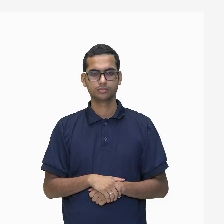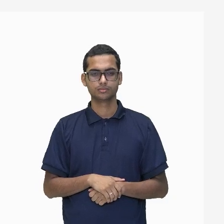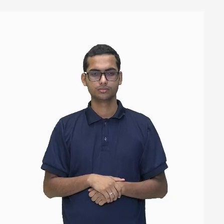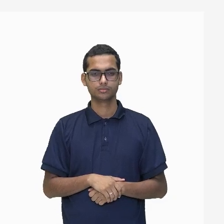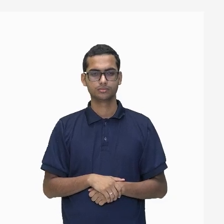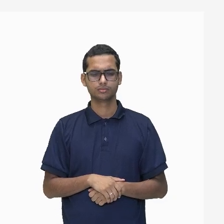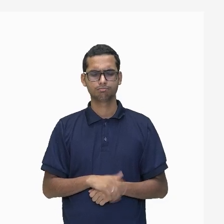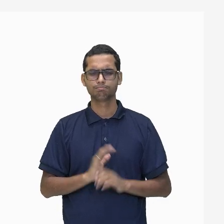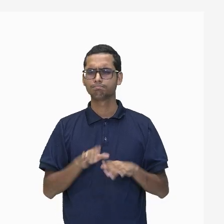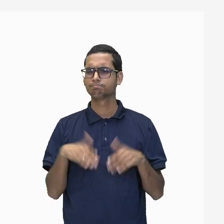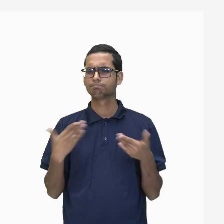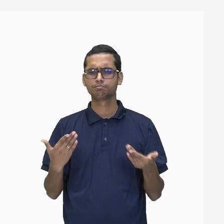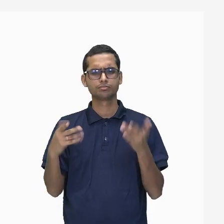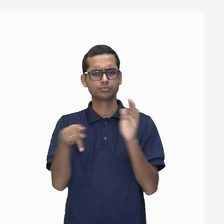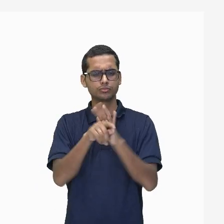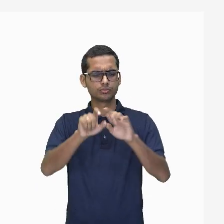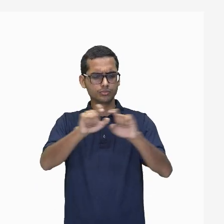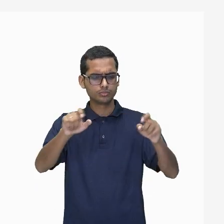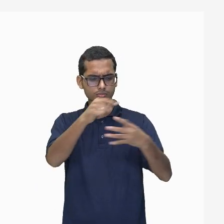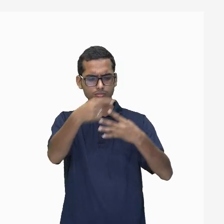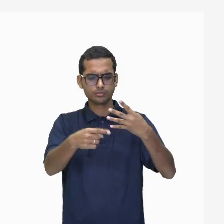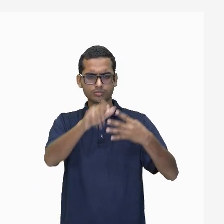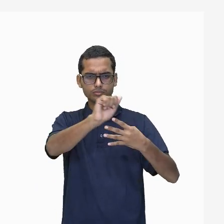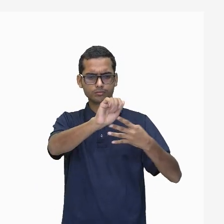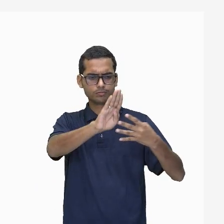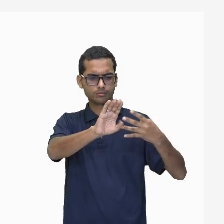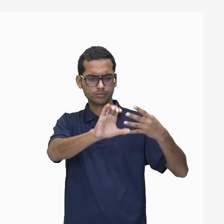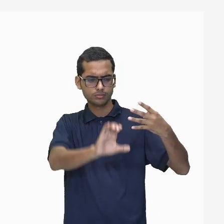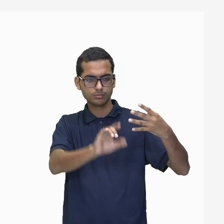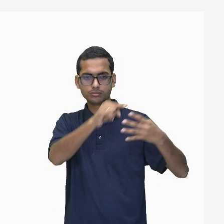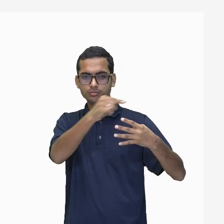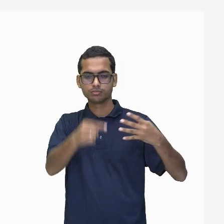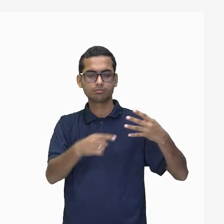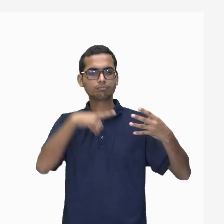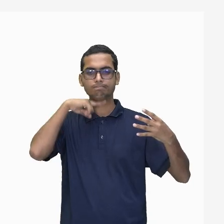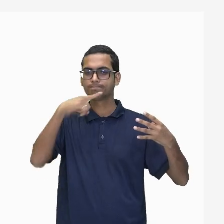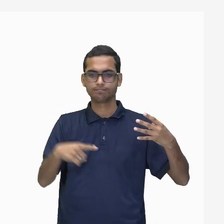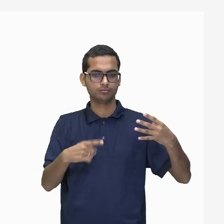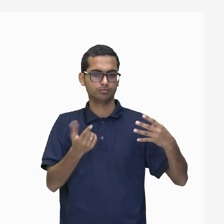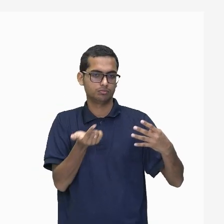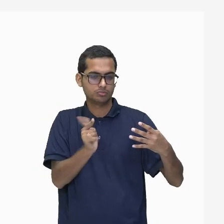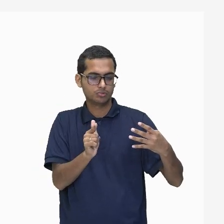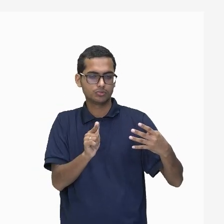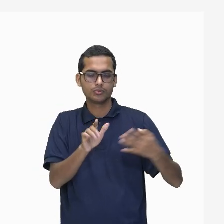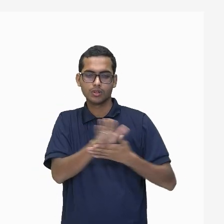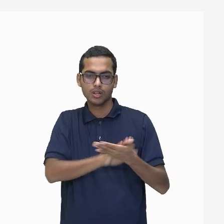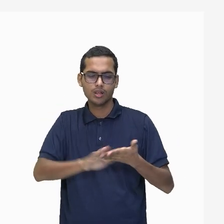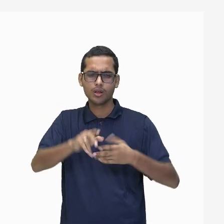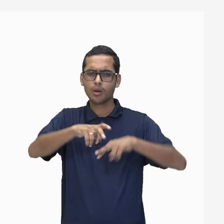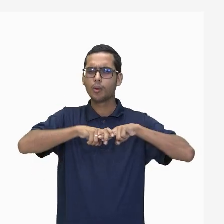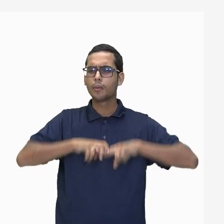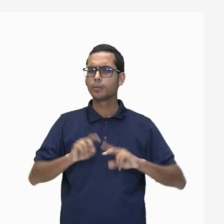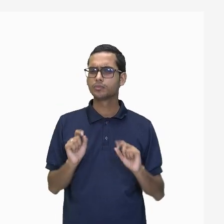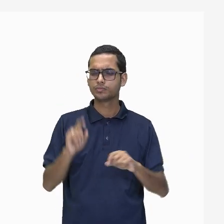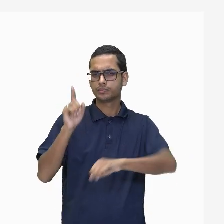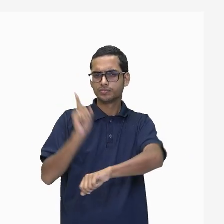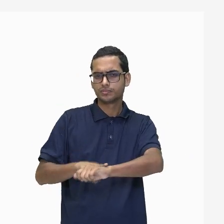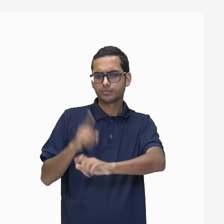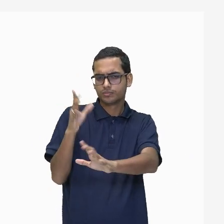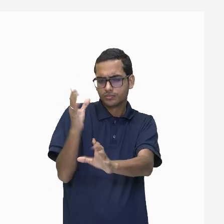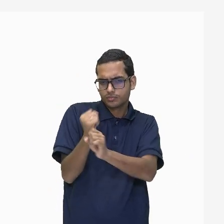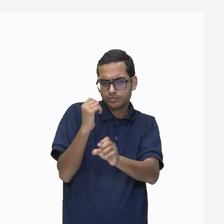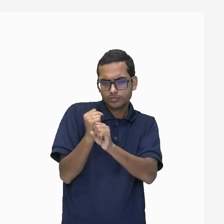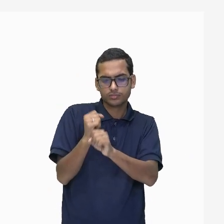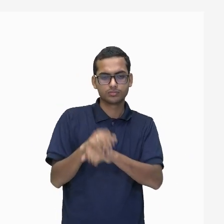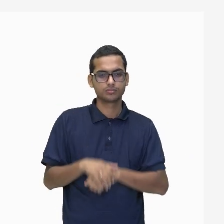alternativa que tem essa forma algébrica? Nenhuma, professora. Por quê? Porque aqui, ó, quando eu vou